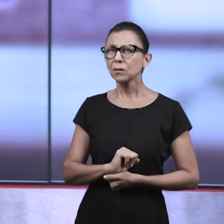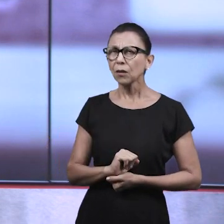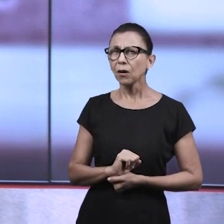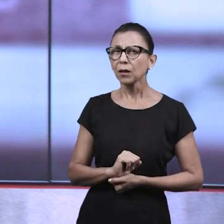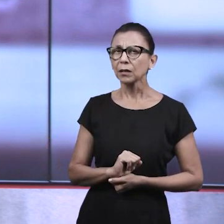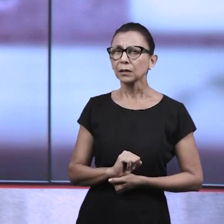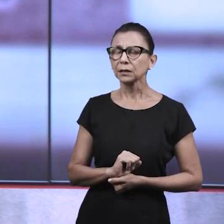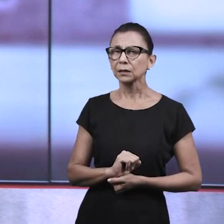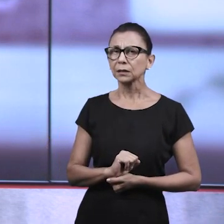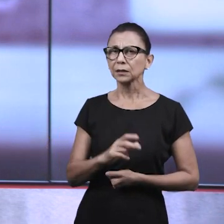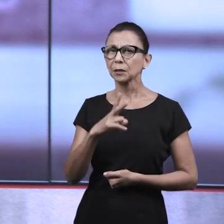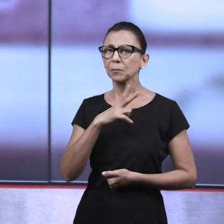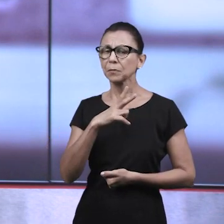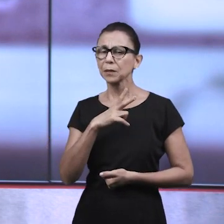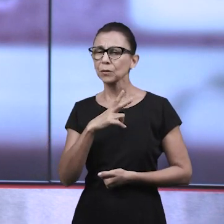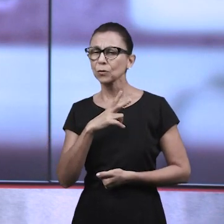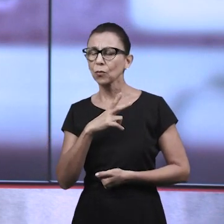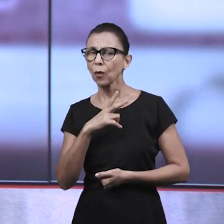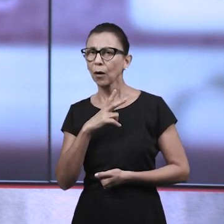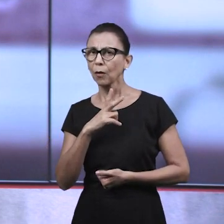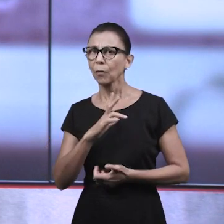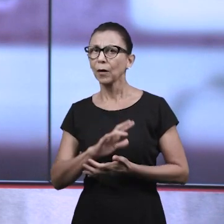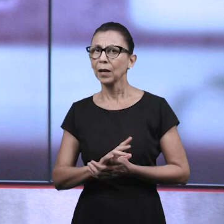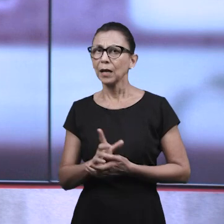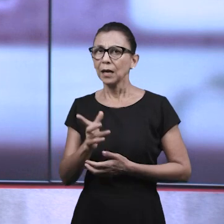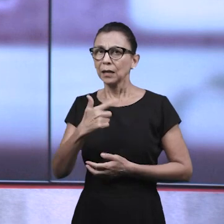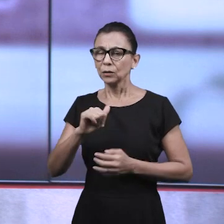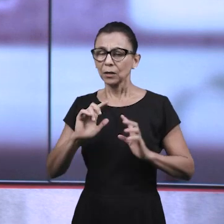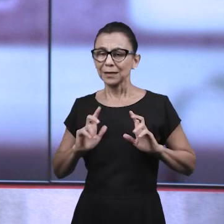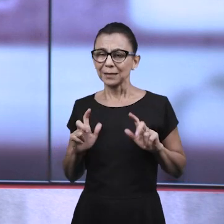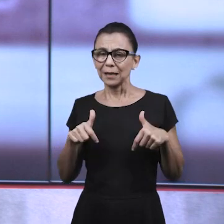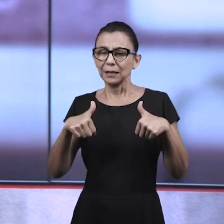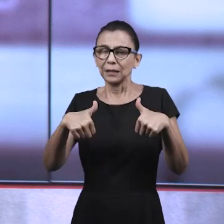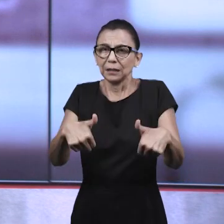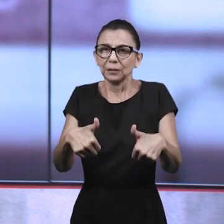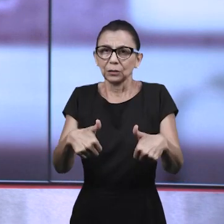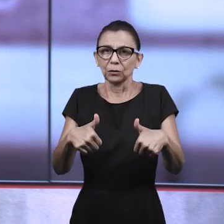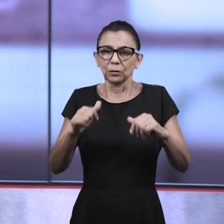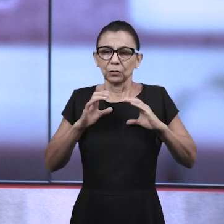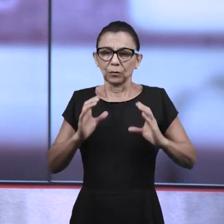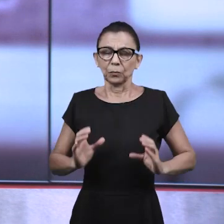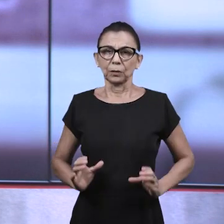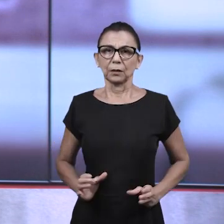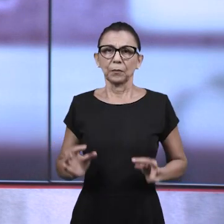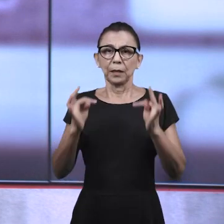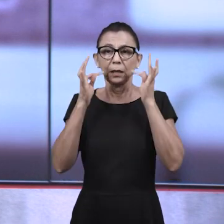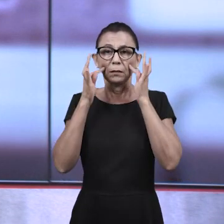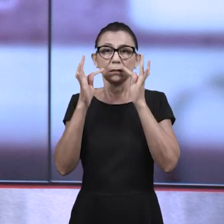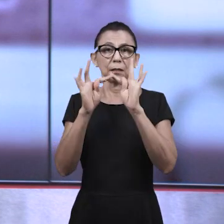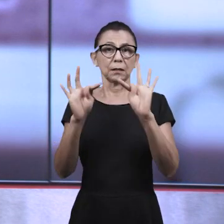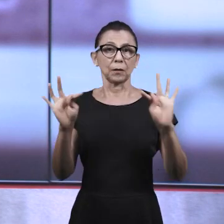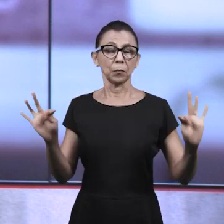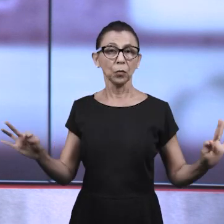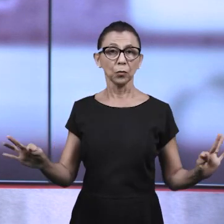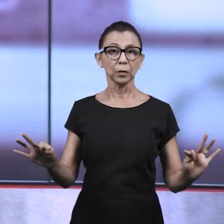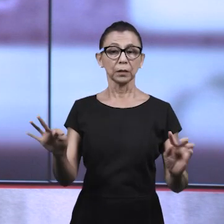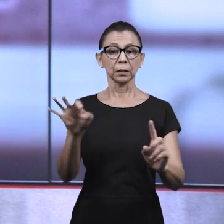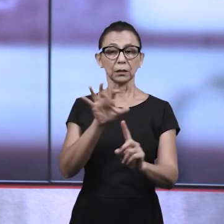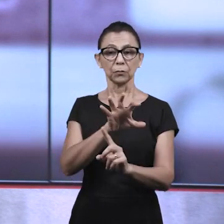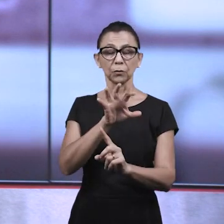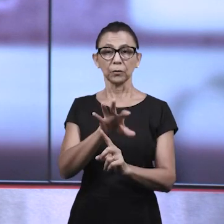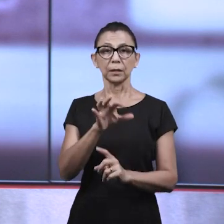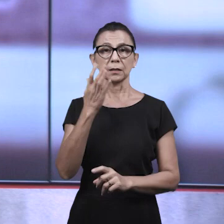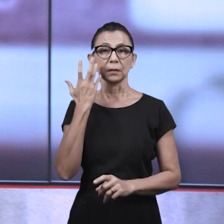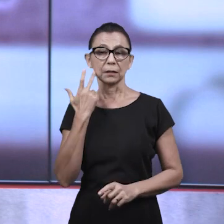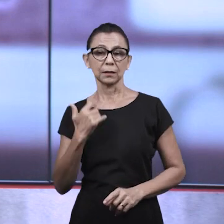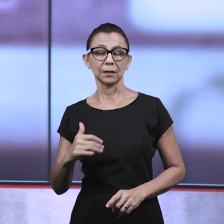nossas palavras exercem um papel fundamental na formação da consciência das crianças e adolescentes.